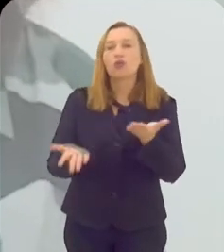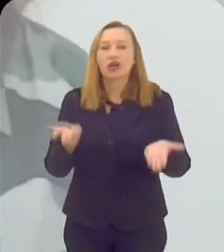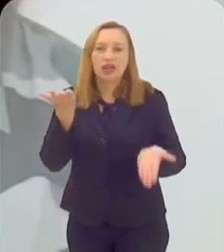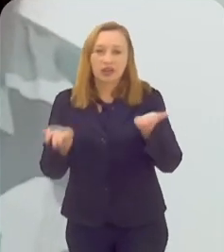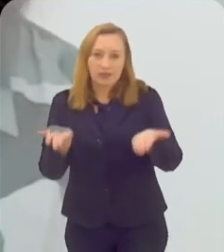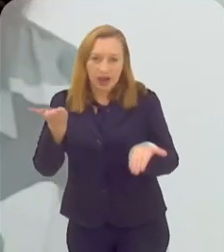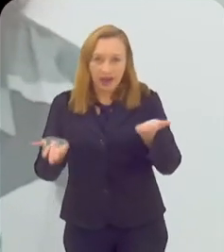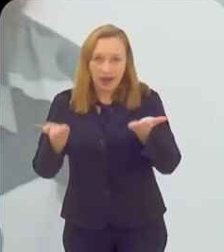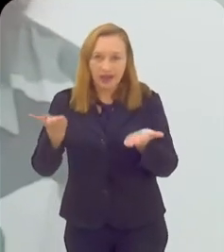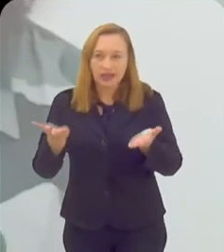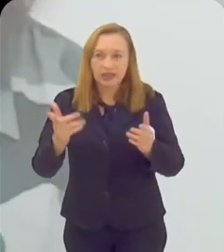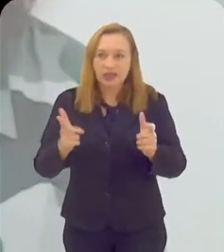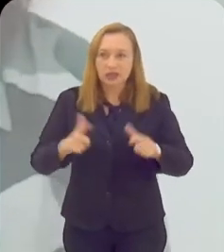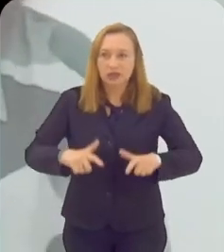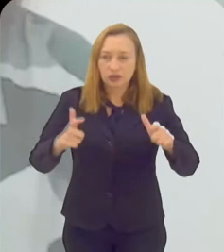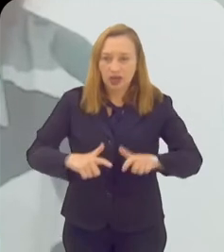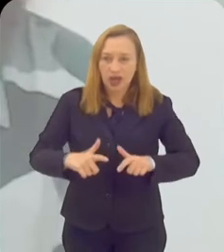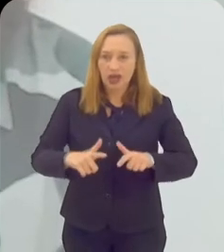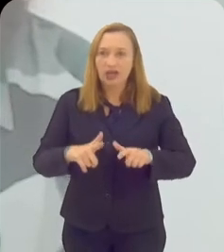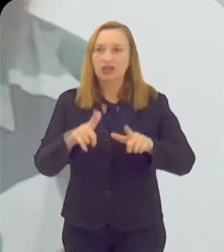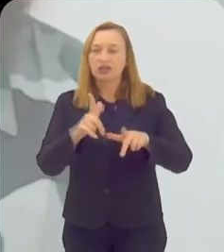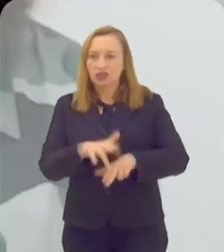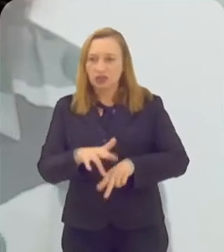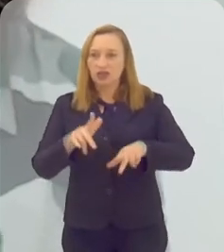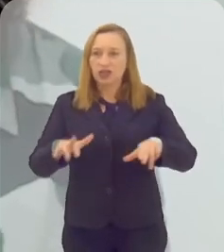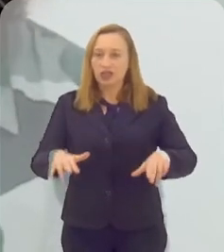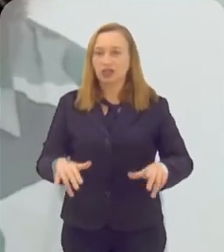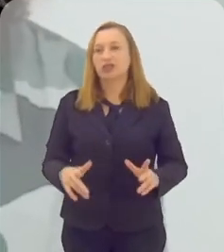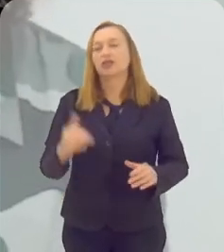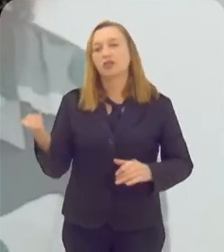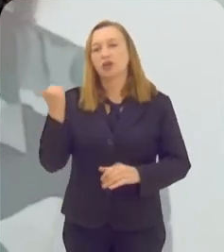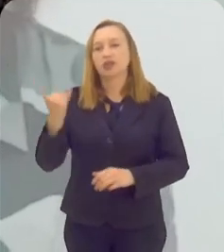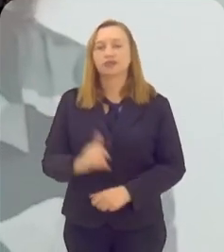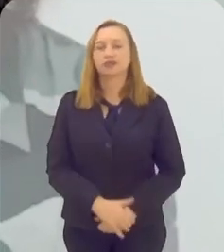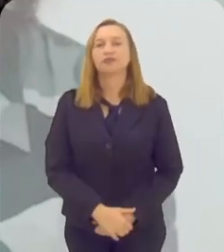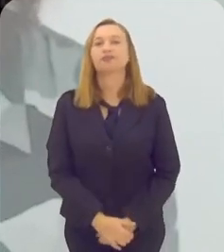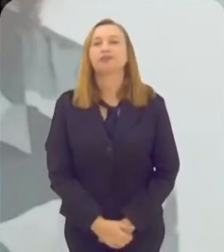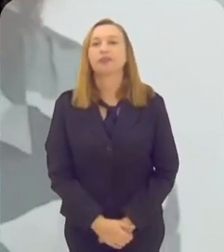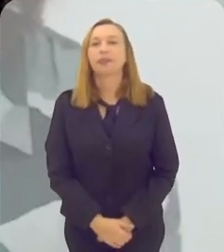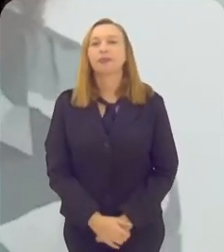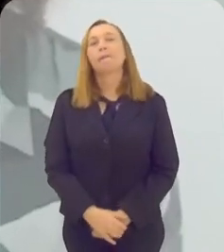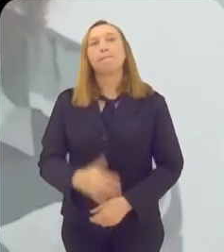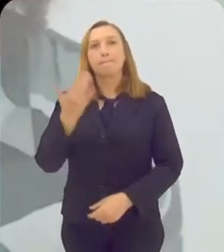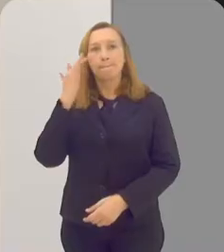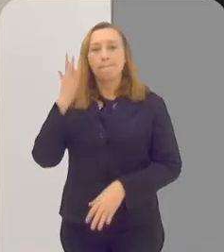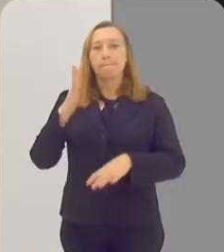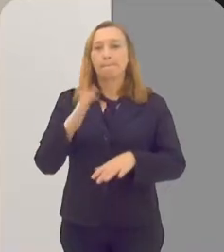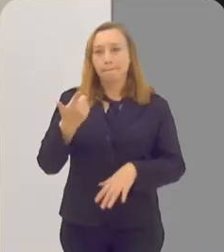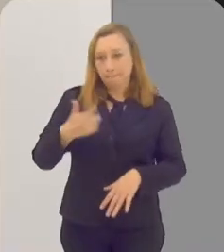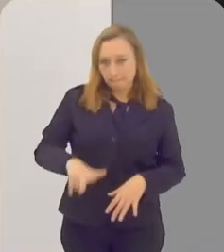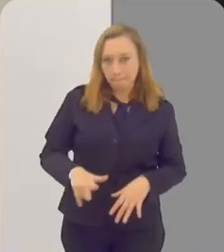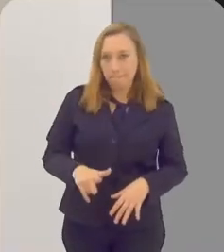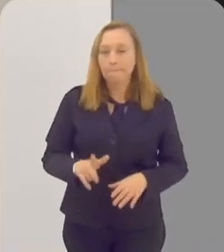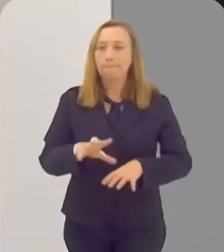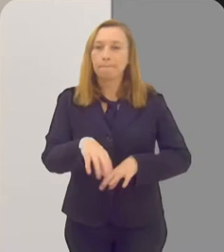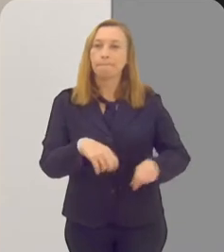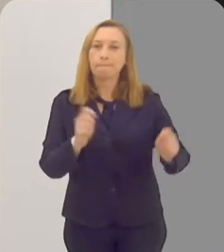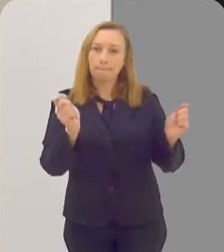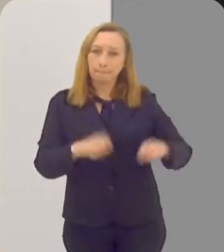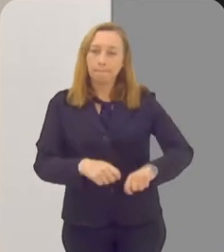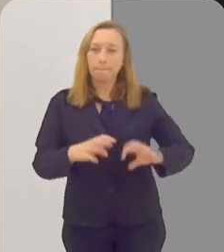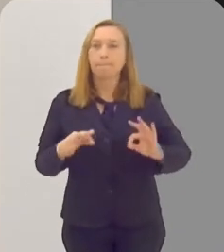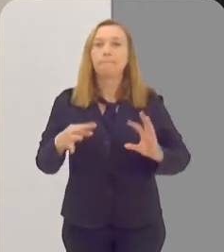fazer isso? Como equilibrar esse espaço de entrada, né? Também que é tão importante. Eu acho que, mais uma vez,